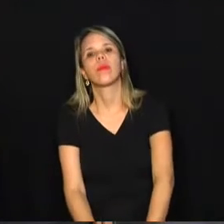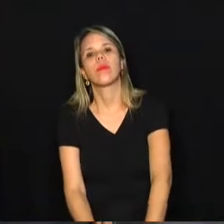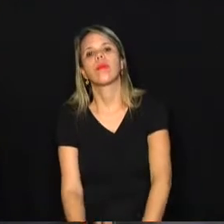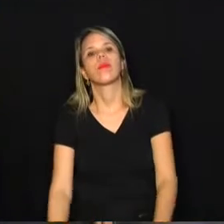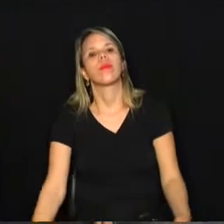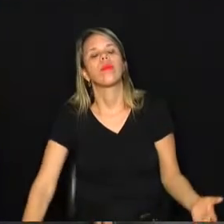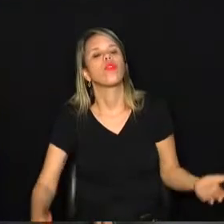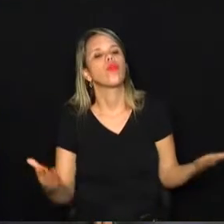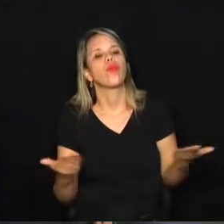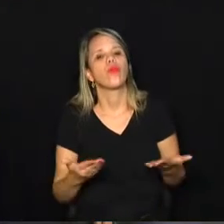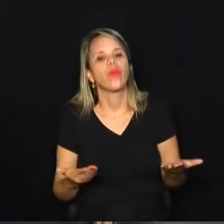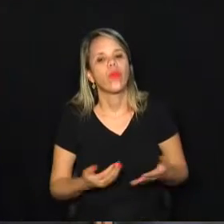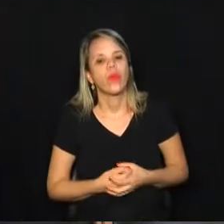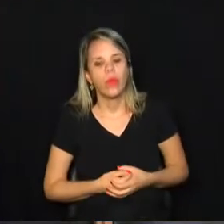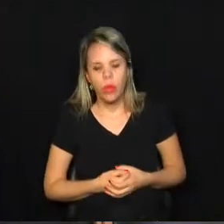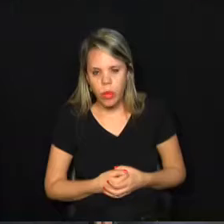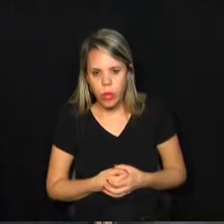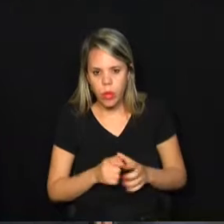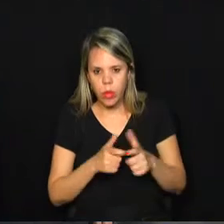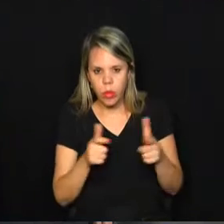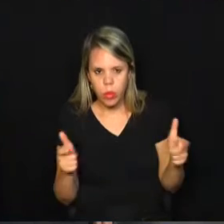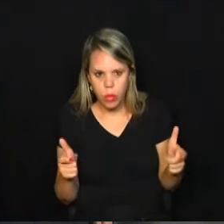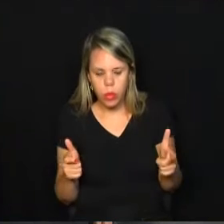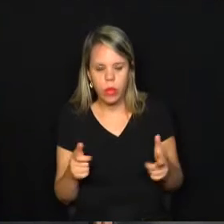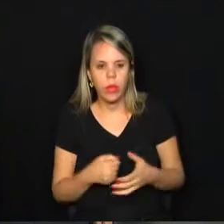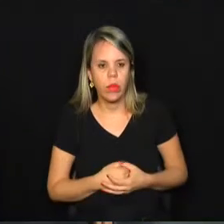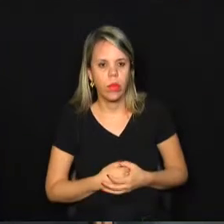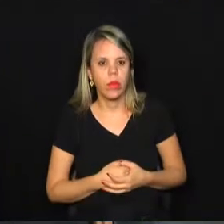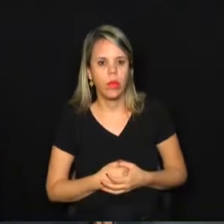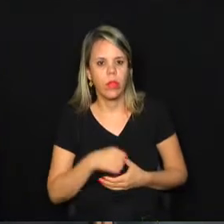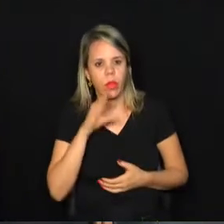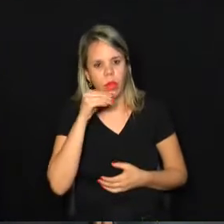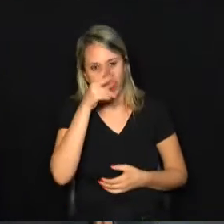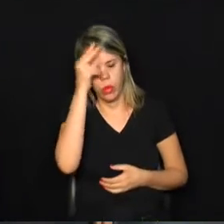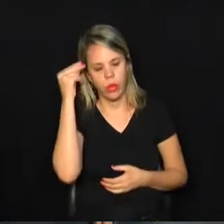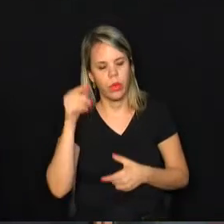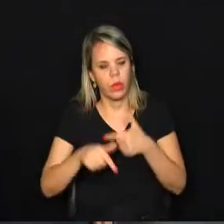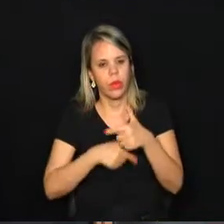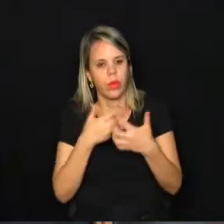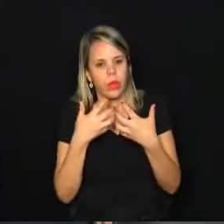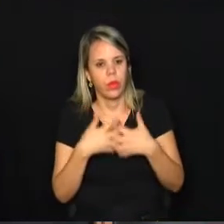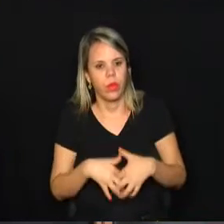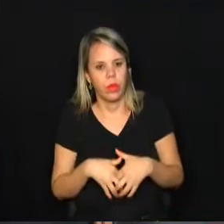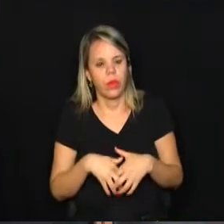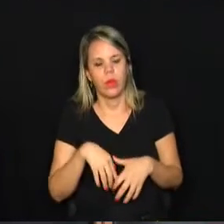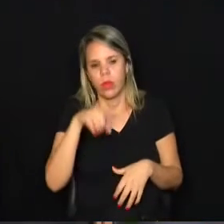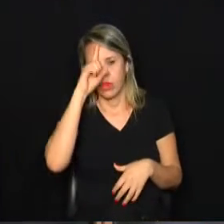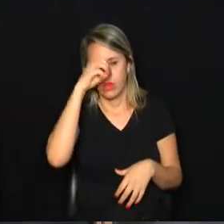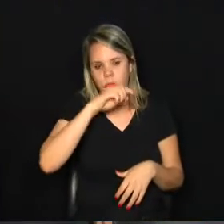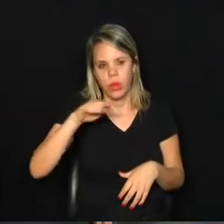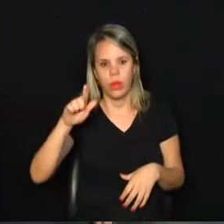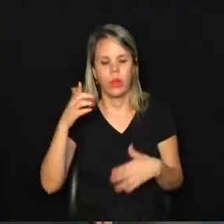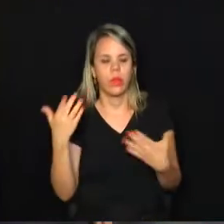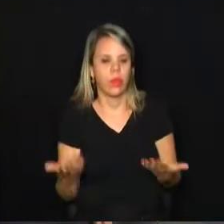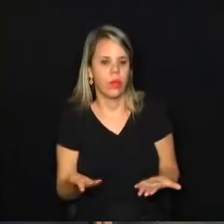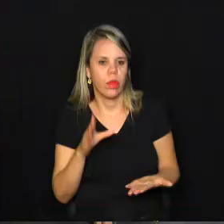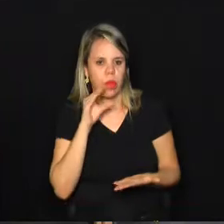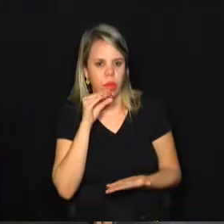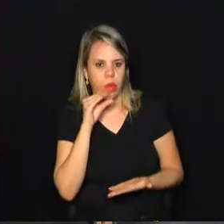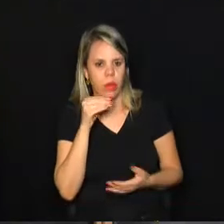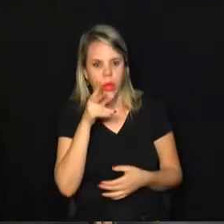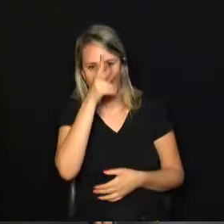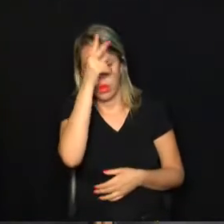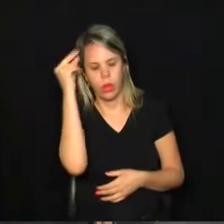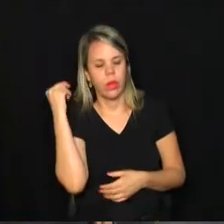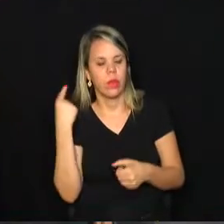Hoje, a maioria, se não me engano, dos servidores que operam na Rede Mário Gatti ainda são funcionários da